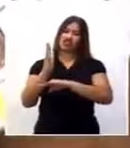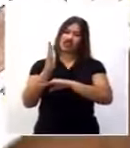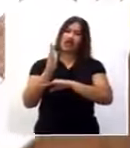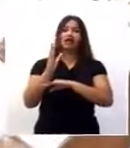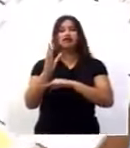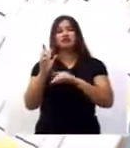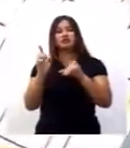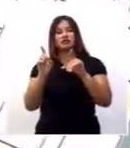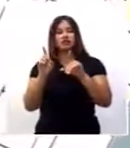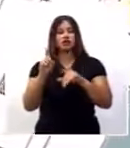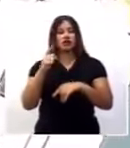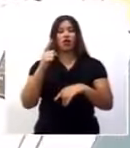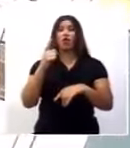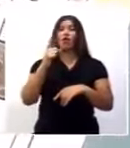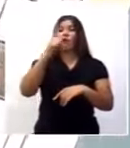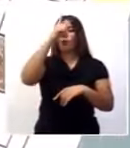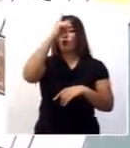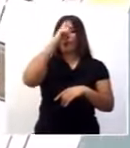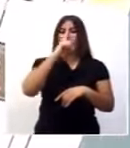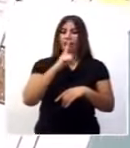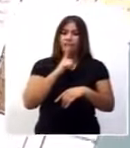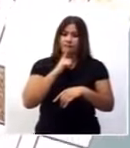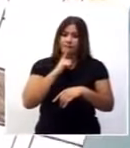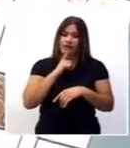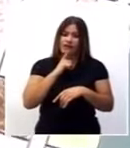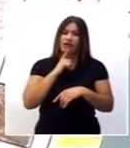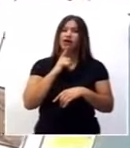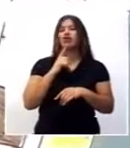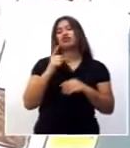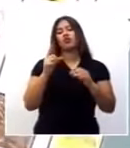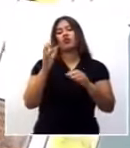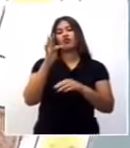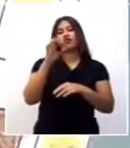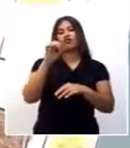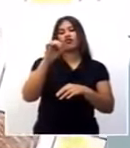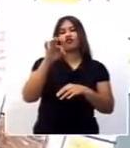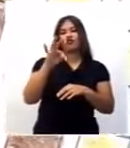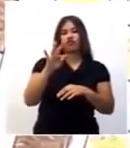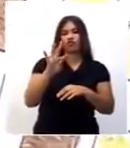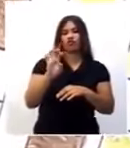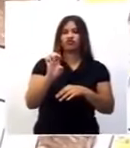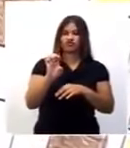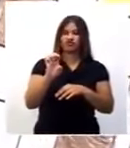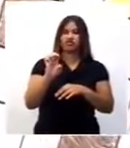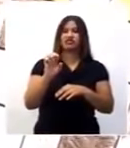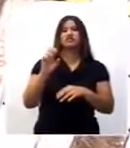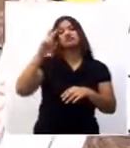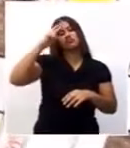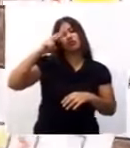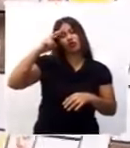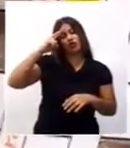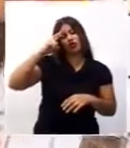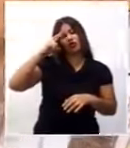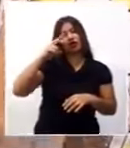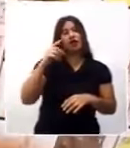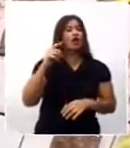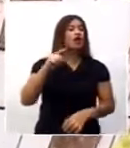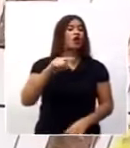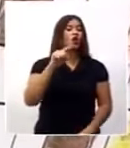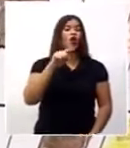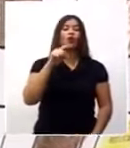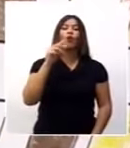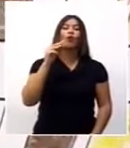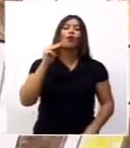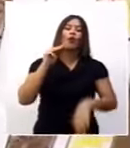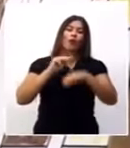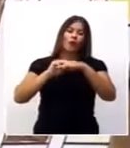amarelo quer dizer fonte histórica. E o pretinho, o marronzinho aqui assim, volte para o início da casa. O que a gente queria